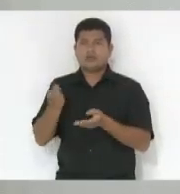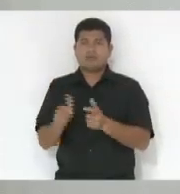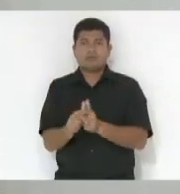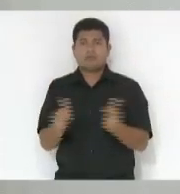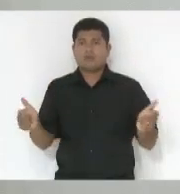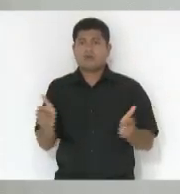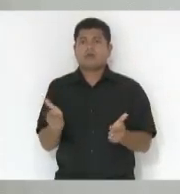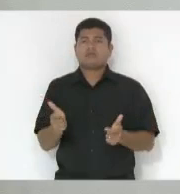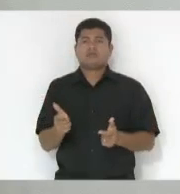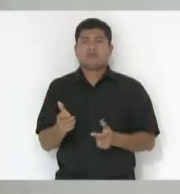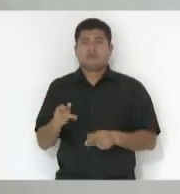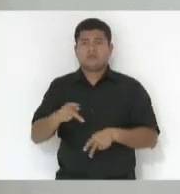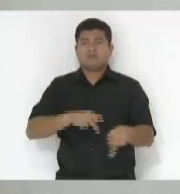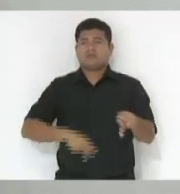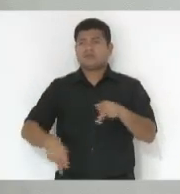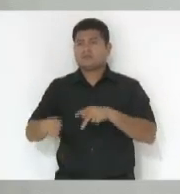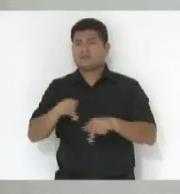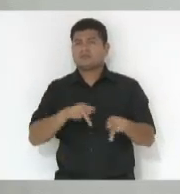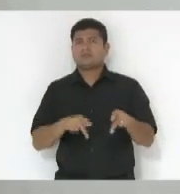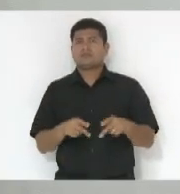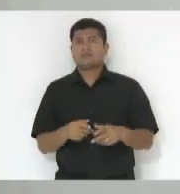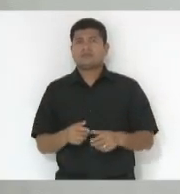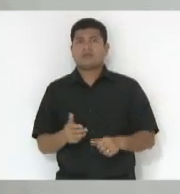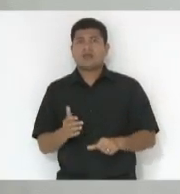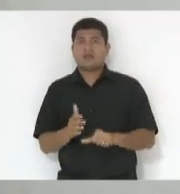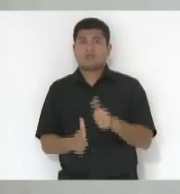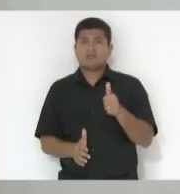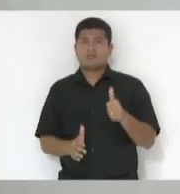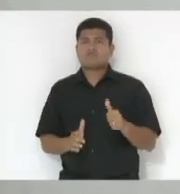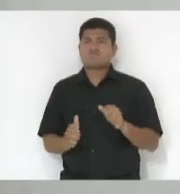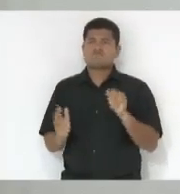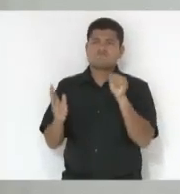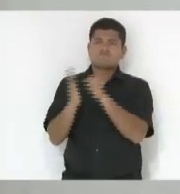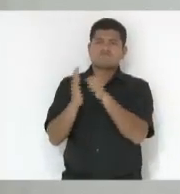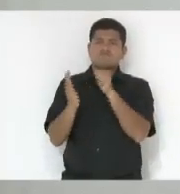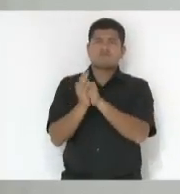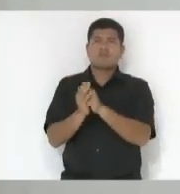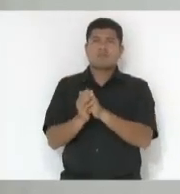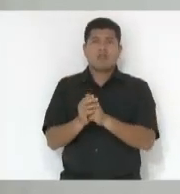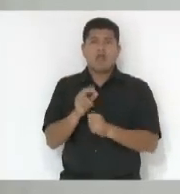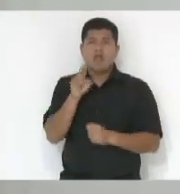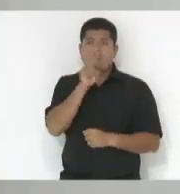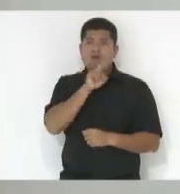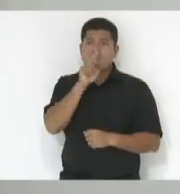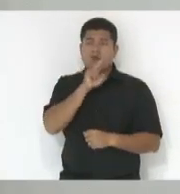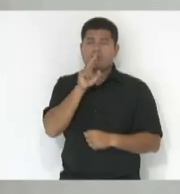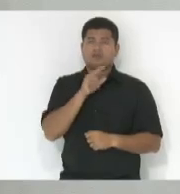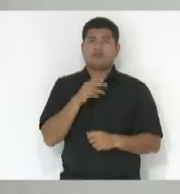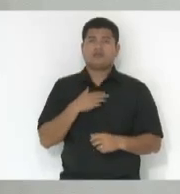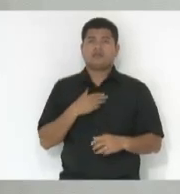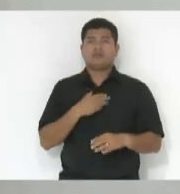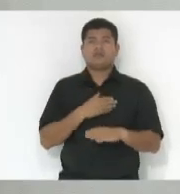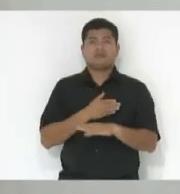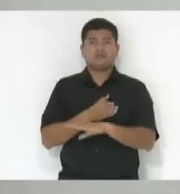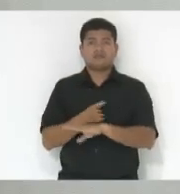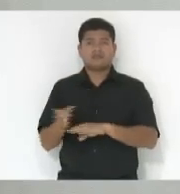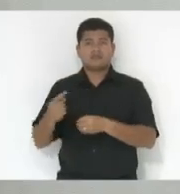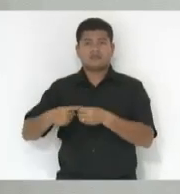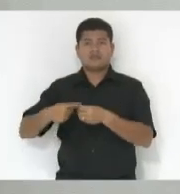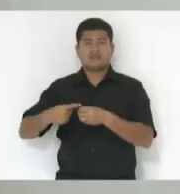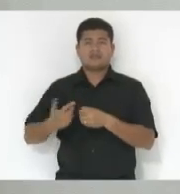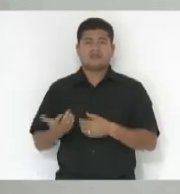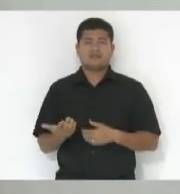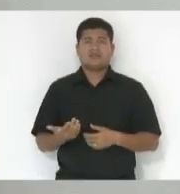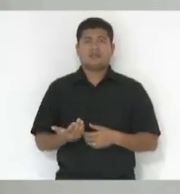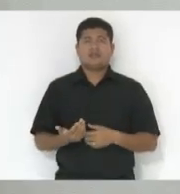nossa população. A primeira porta onde bate o cidadão quando há uma emergência em sua cidade. E